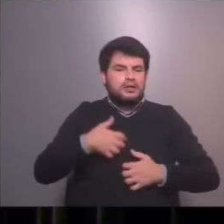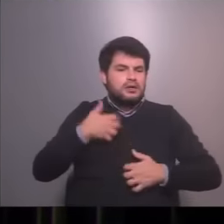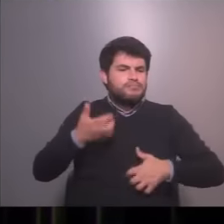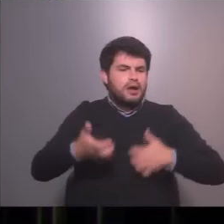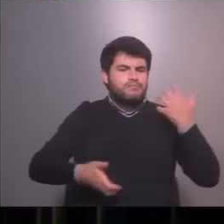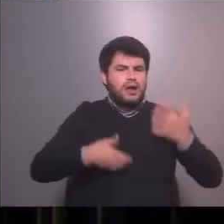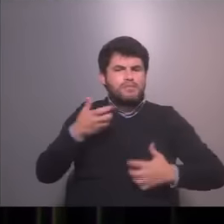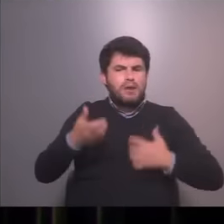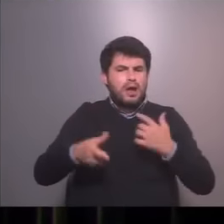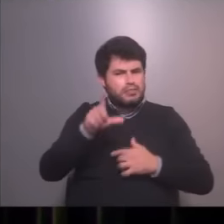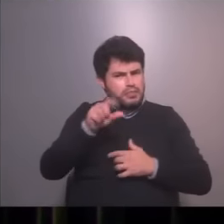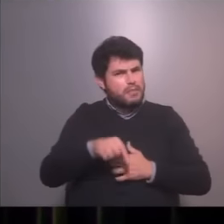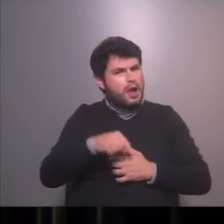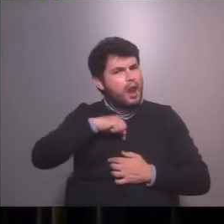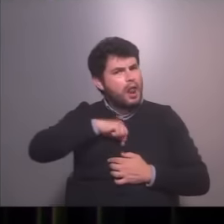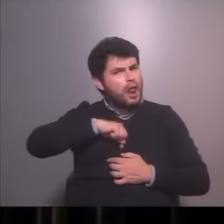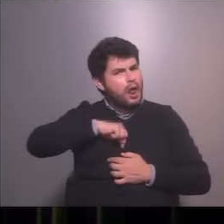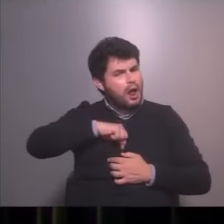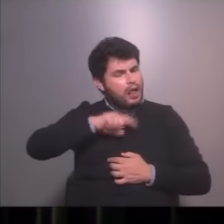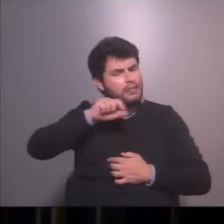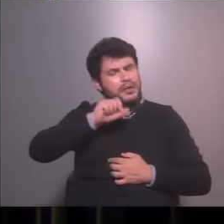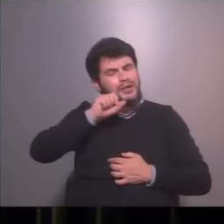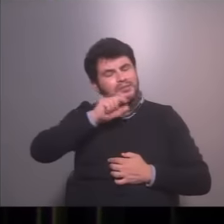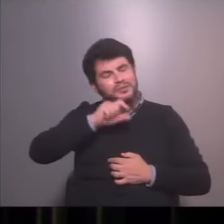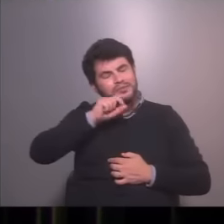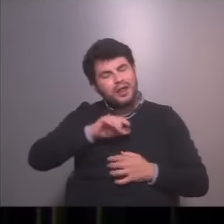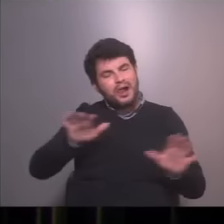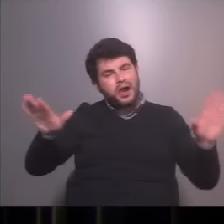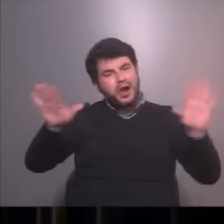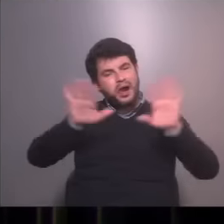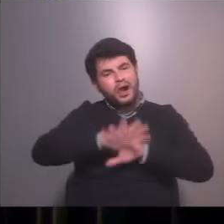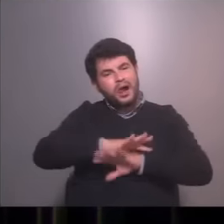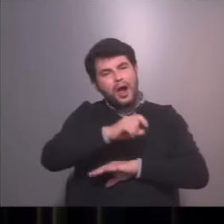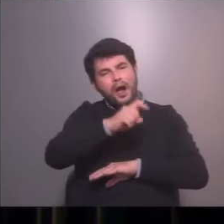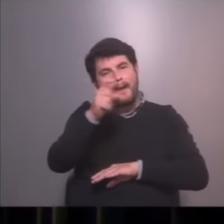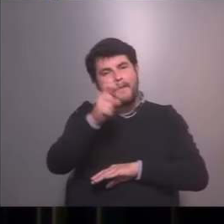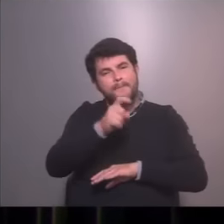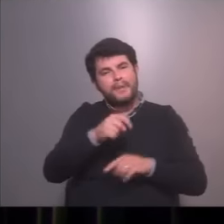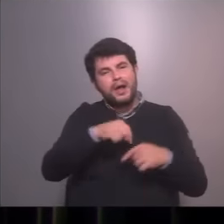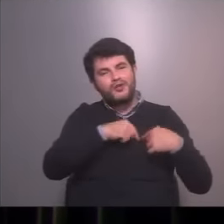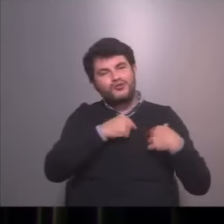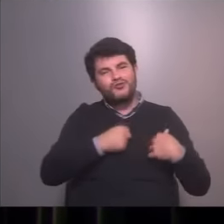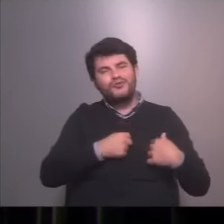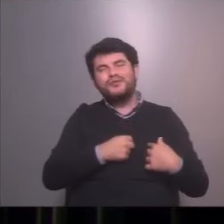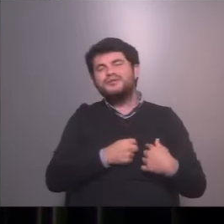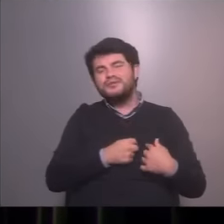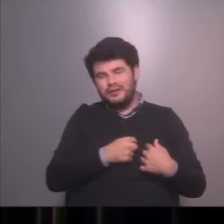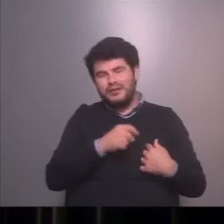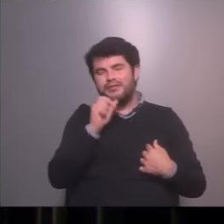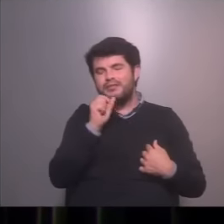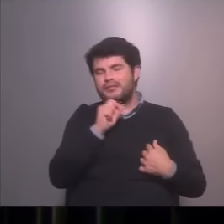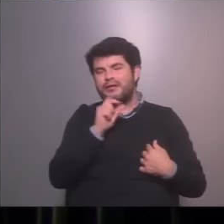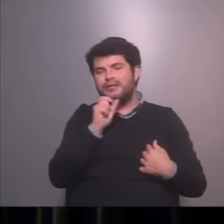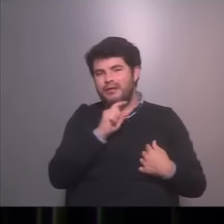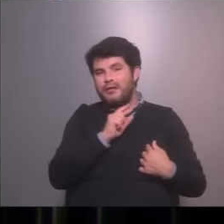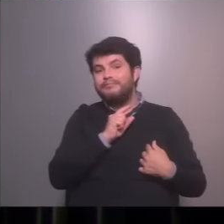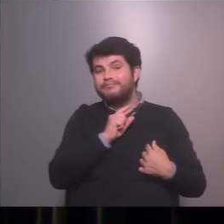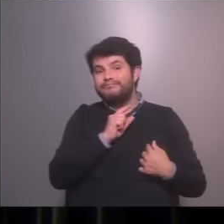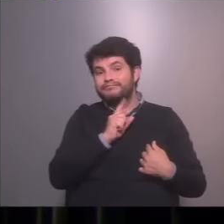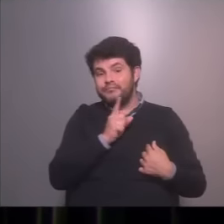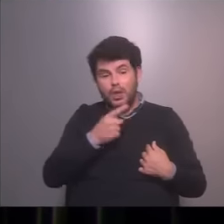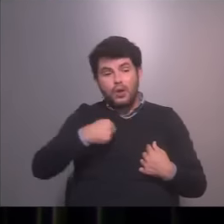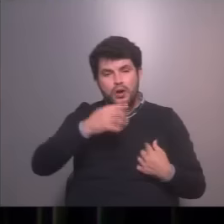se suplica. Aqui às vezes aflora mesmo a revolta interior, mas também a